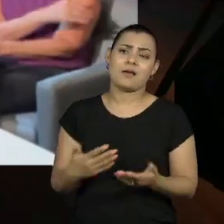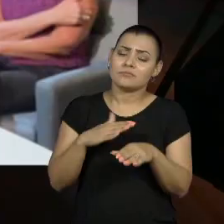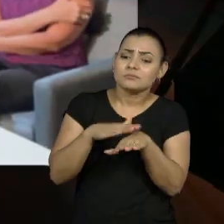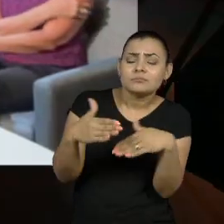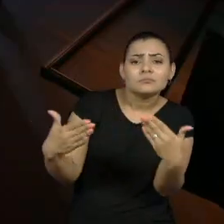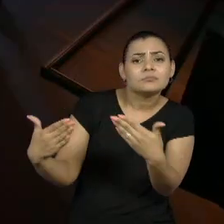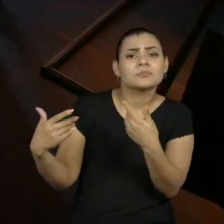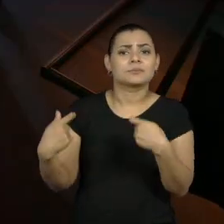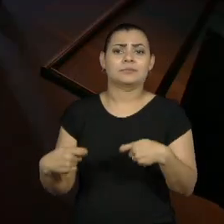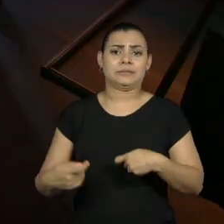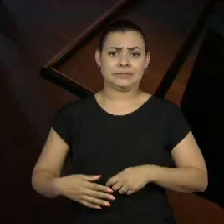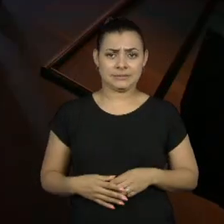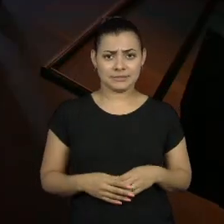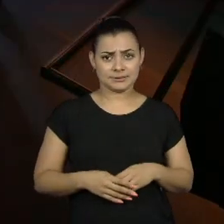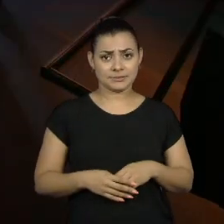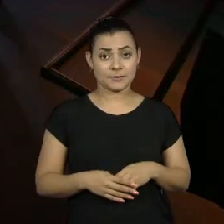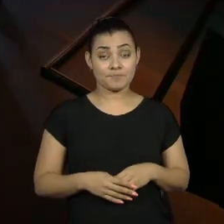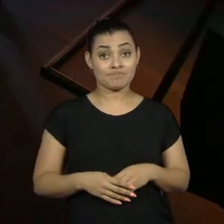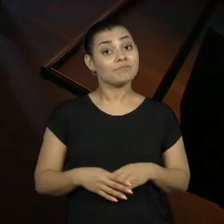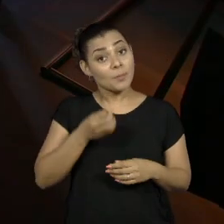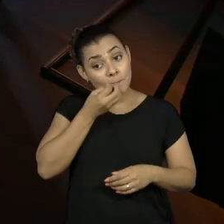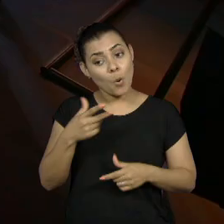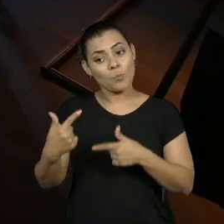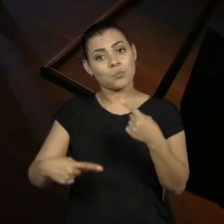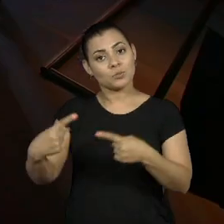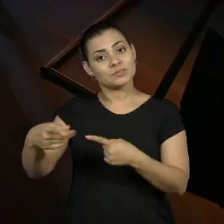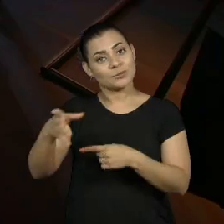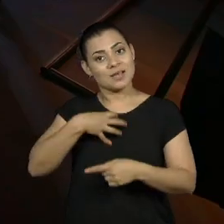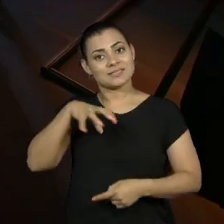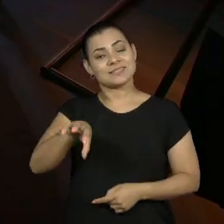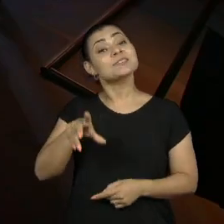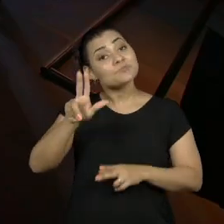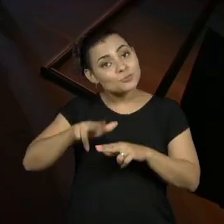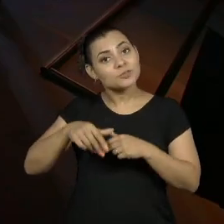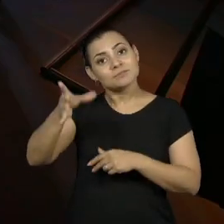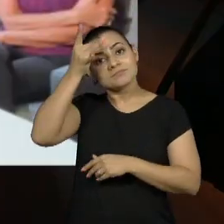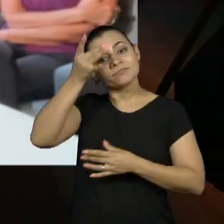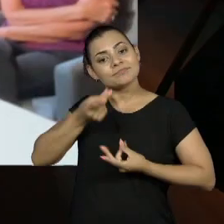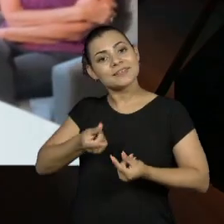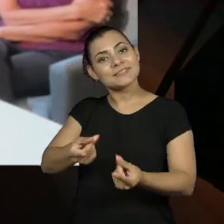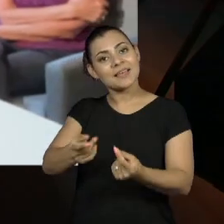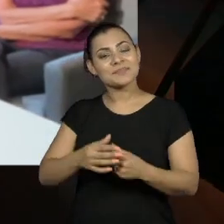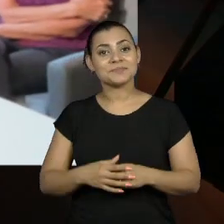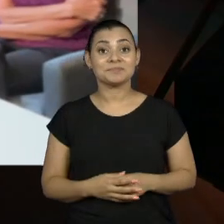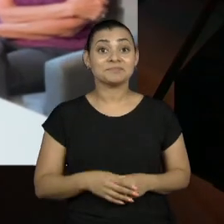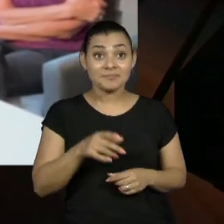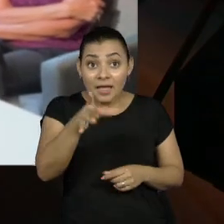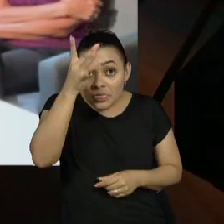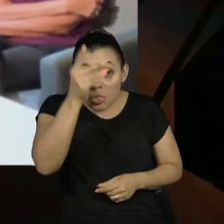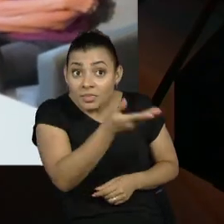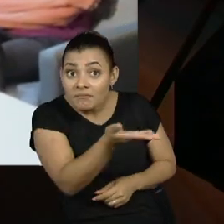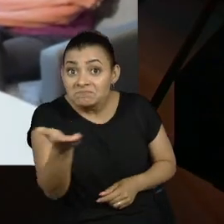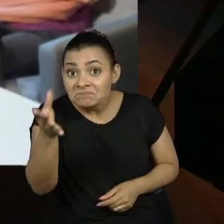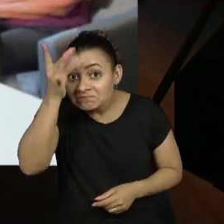falar com os eleitores com um bom político é isso é assim que ele vai ficar para memória amor